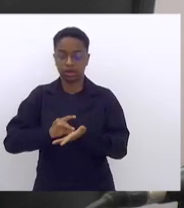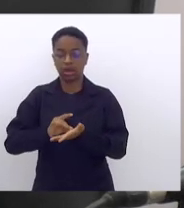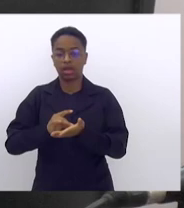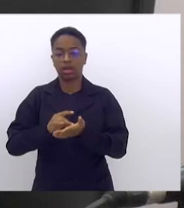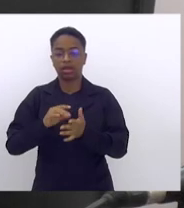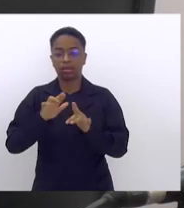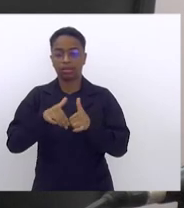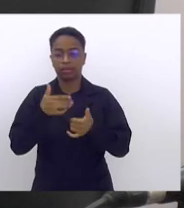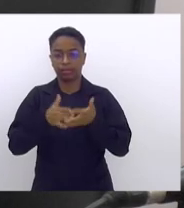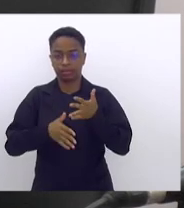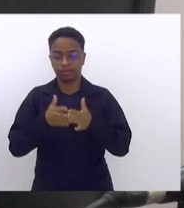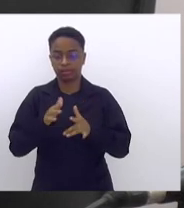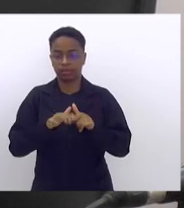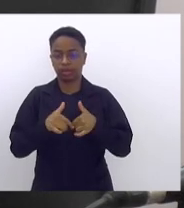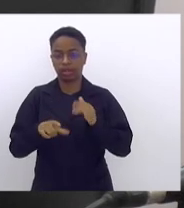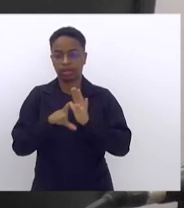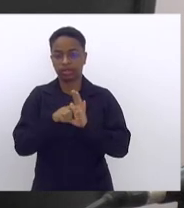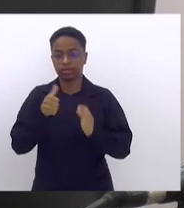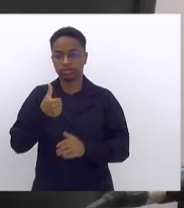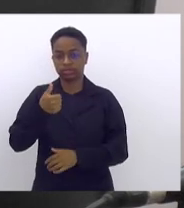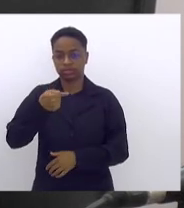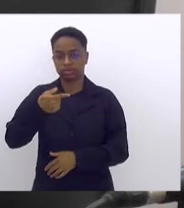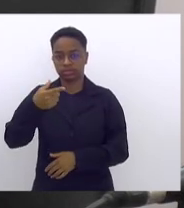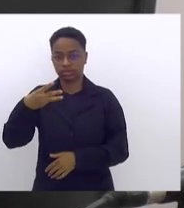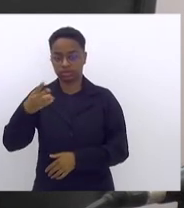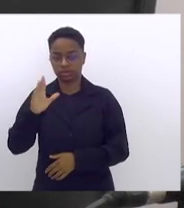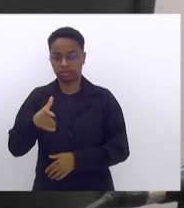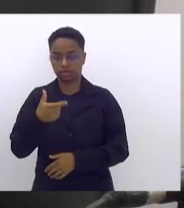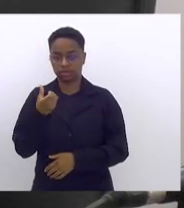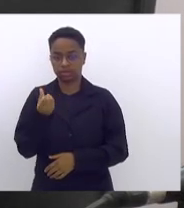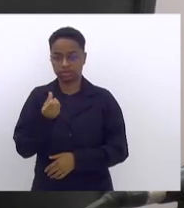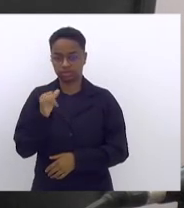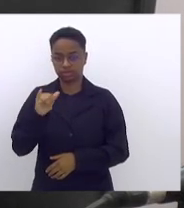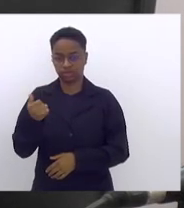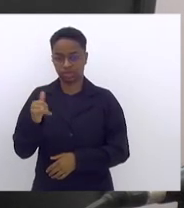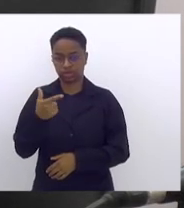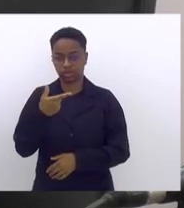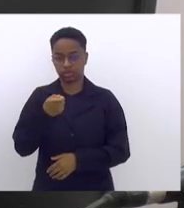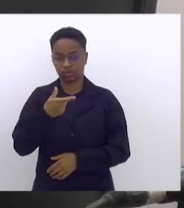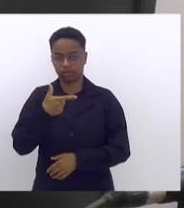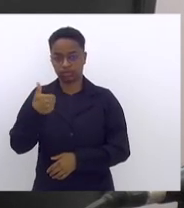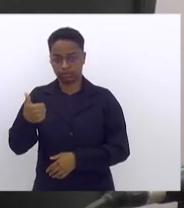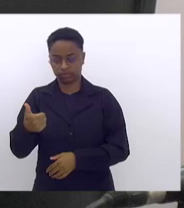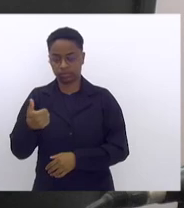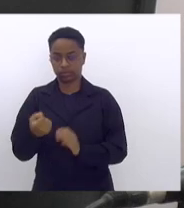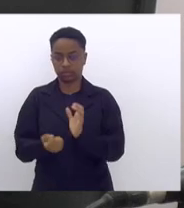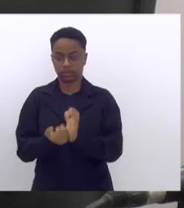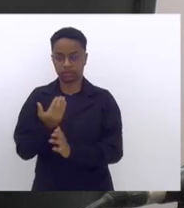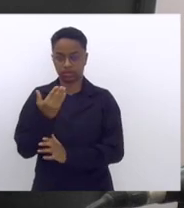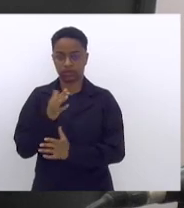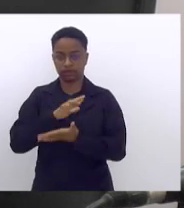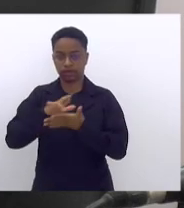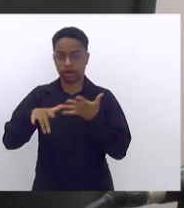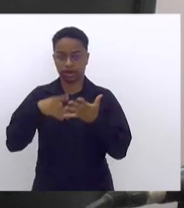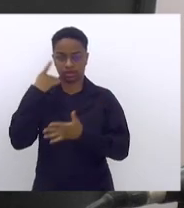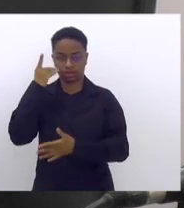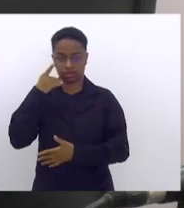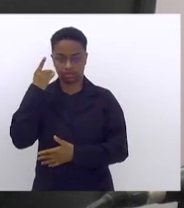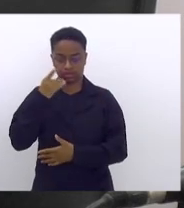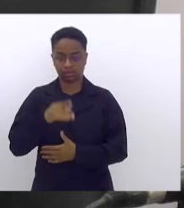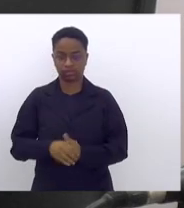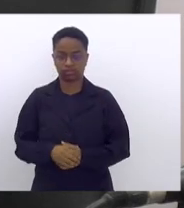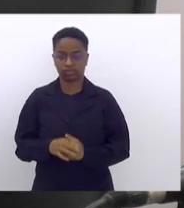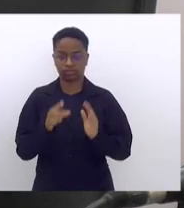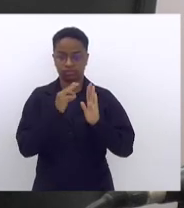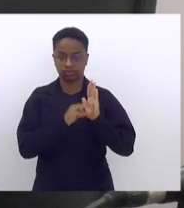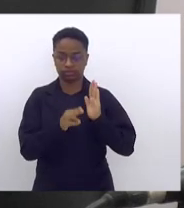da Lei 9.173, de 6 de janeiro de 2021, de autoria de diversas deputadas. Deputada Tia Ju,